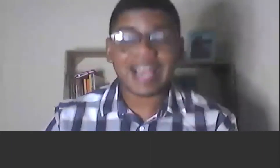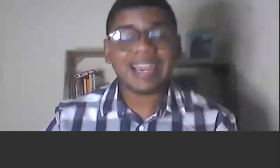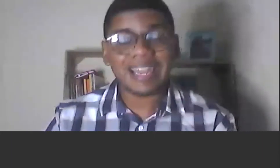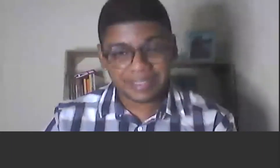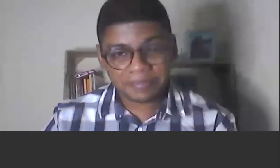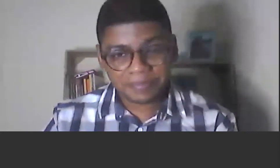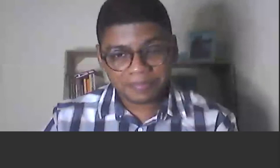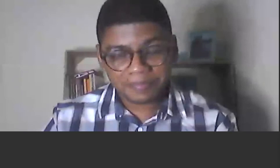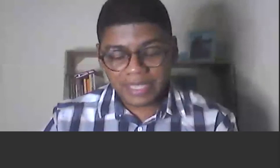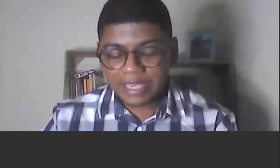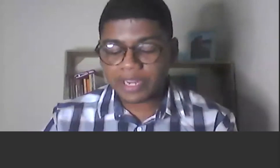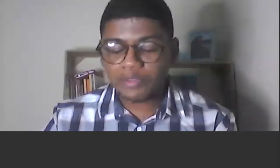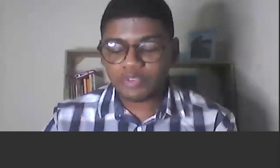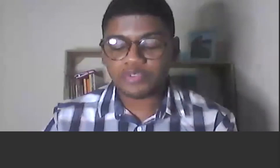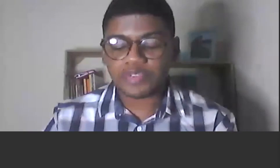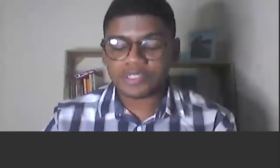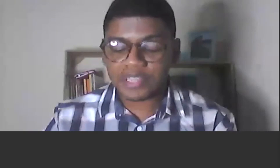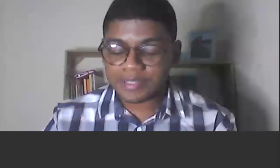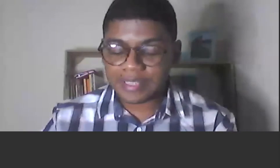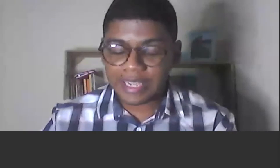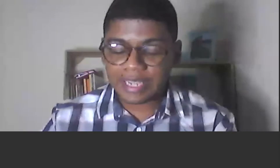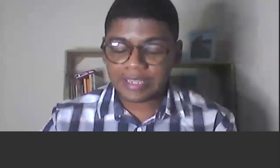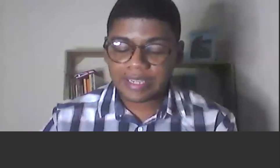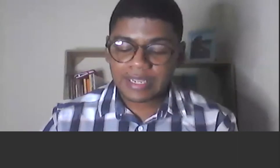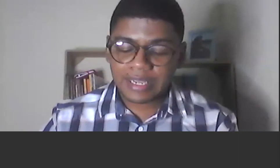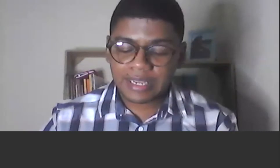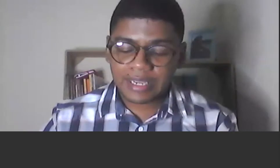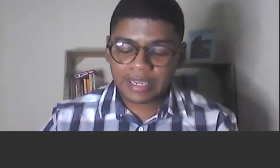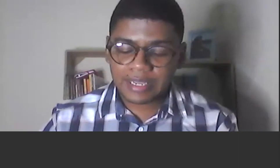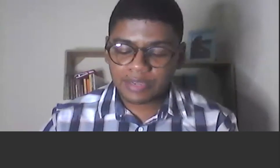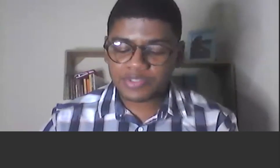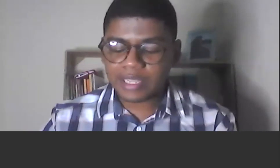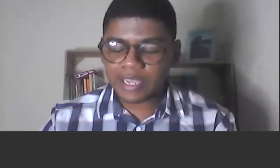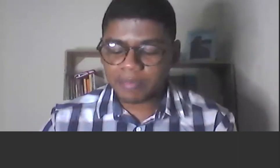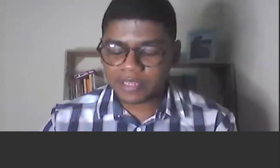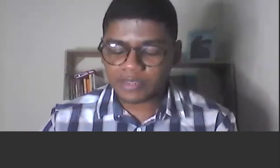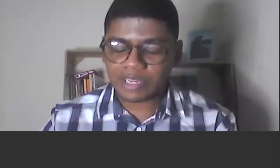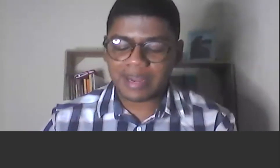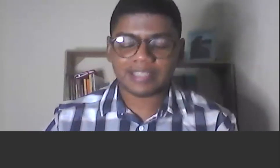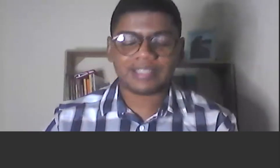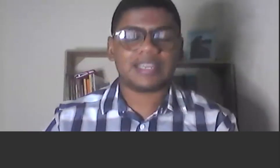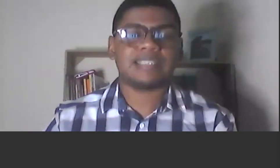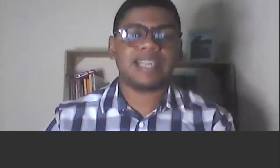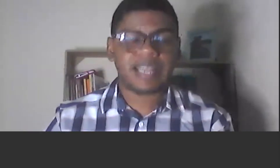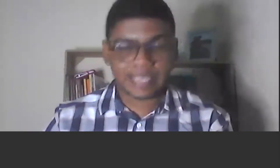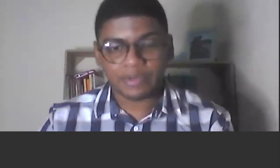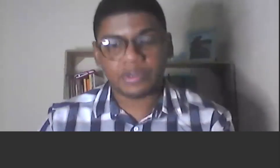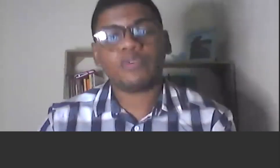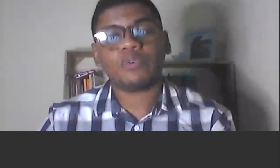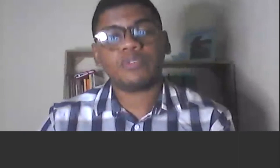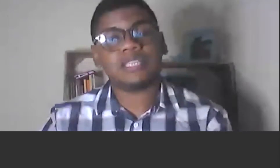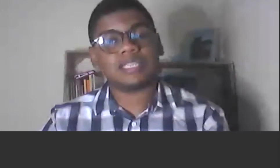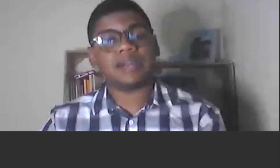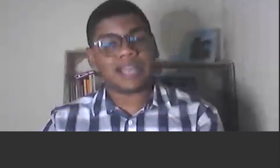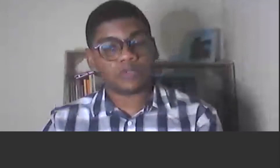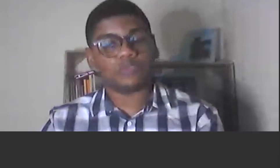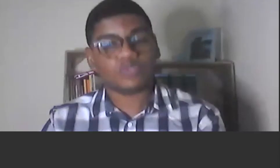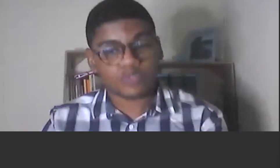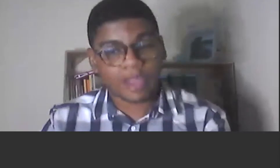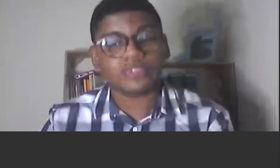sinais além. E eu queria ouvir de vocês, né? Eu sei que, de repente, se eu trabalhar esses sinais além, eu não vou